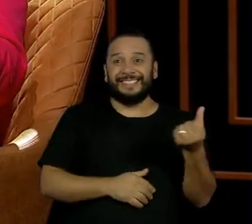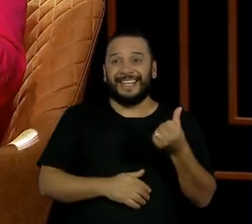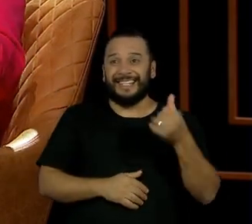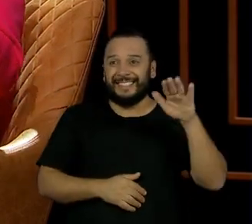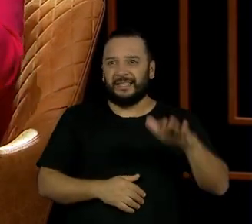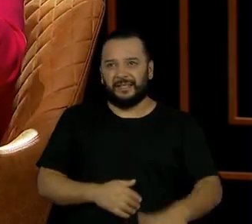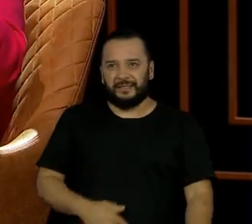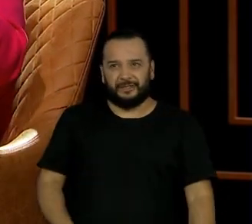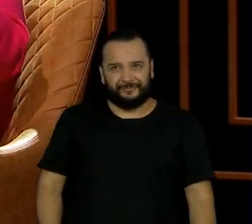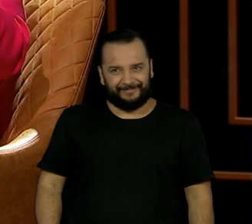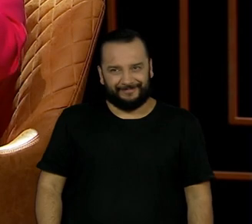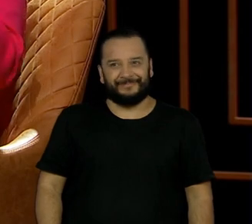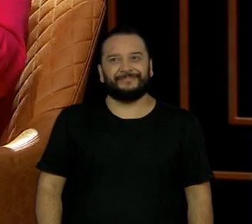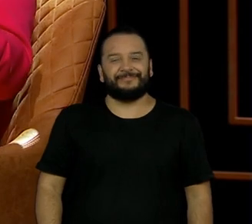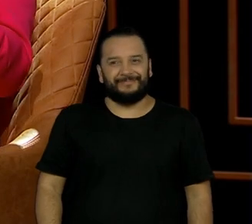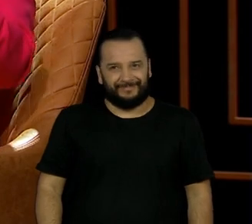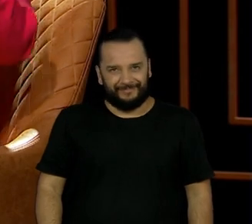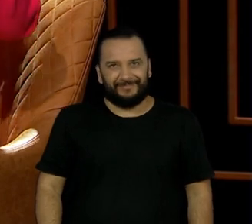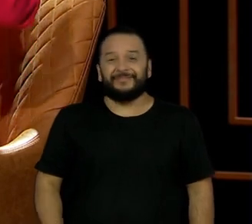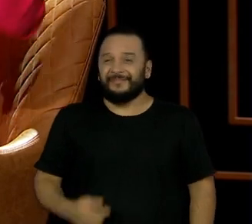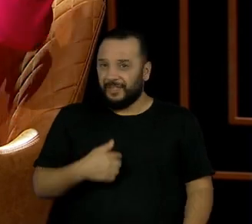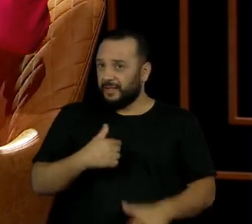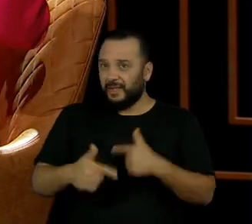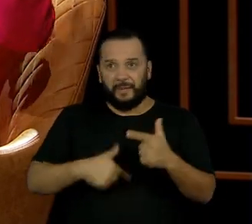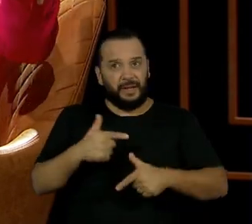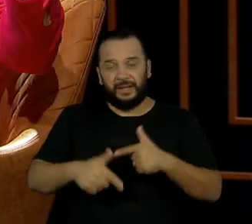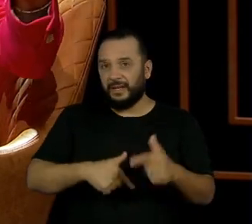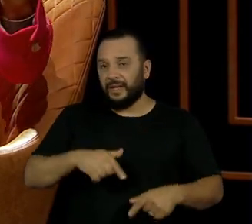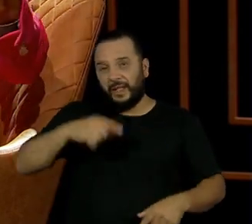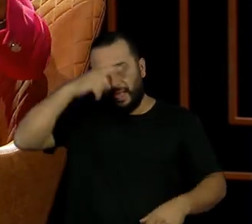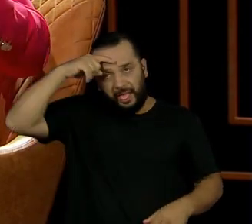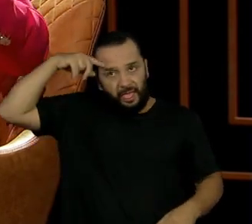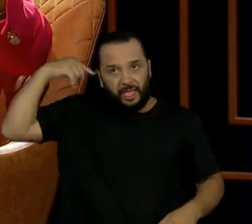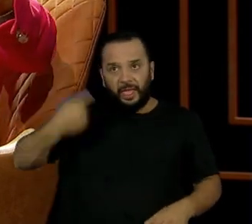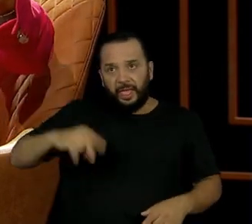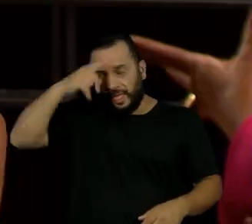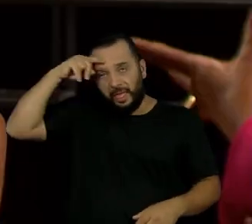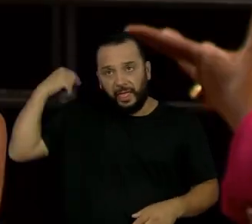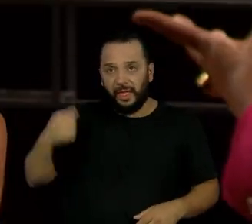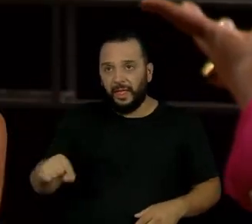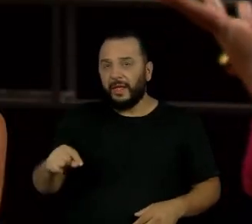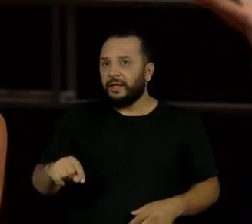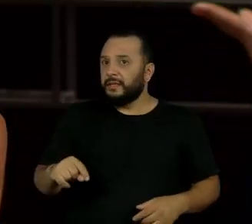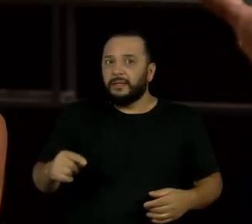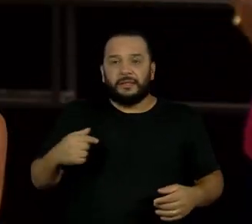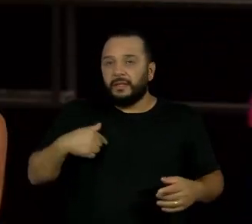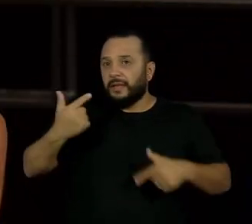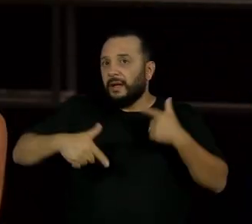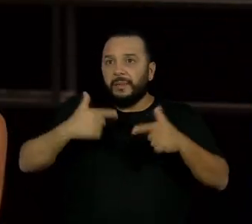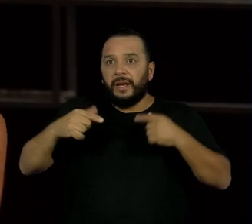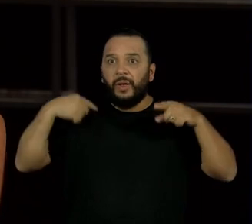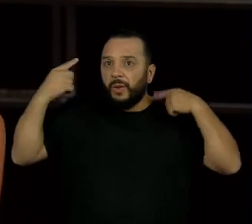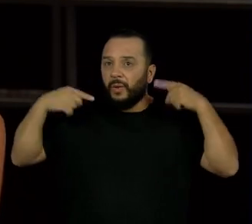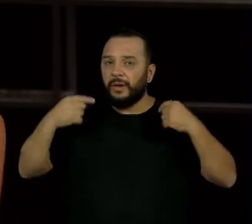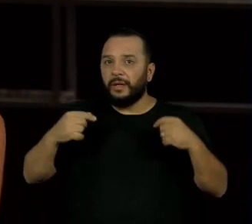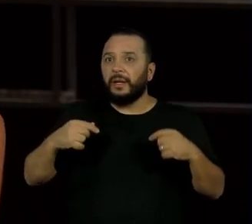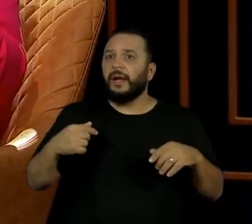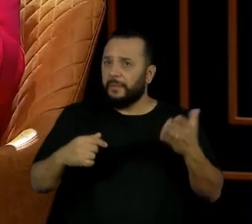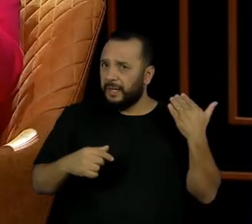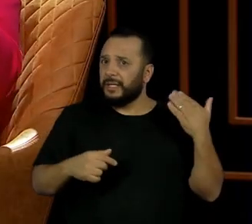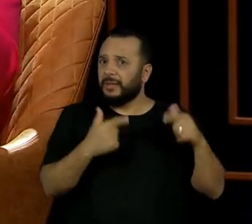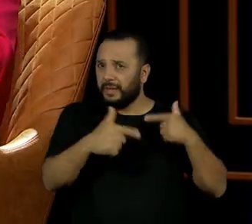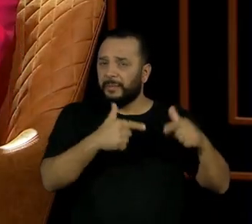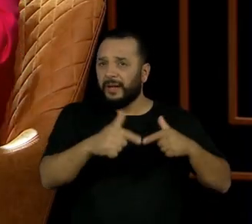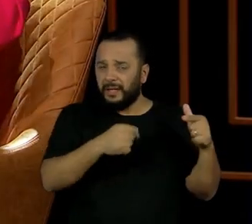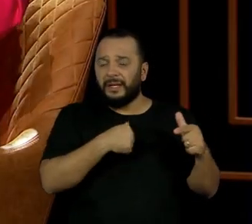isso é a última vez que eu trabalhei assim nem no tribunal de justiça batendo ponto então eu não sabia mas o que